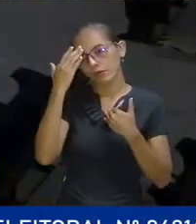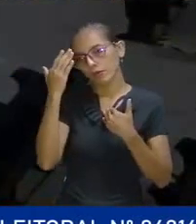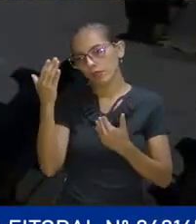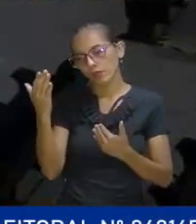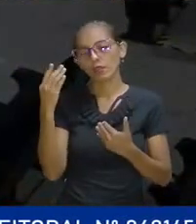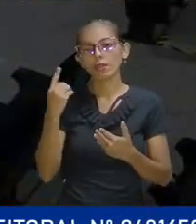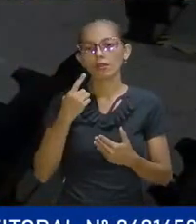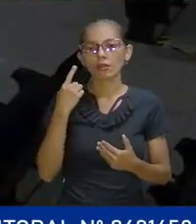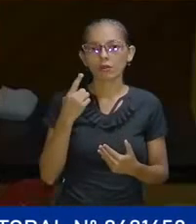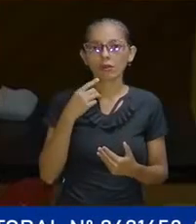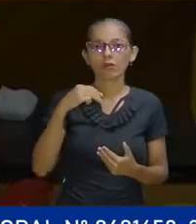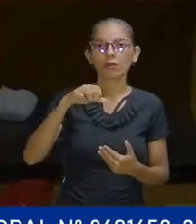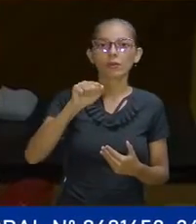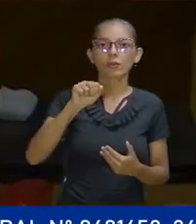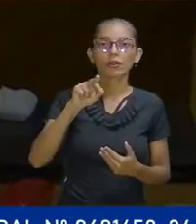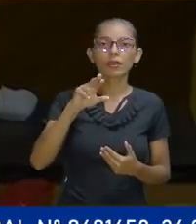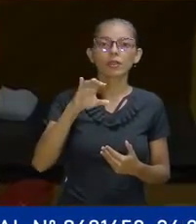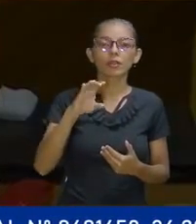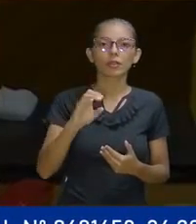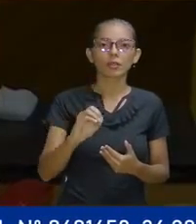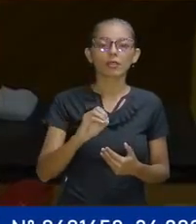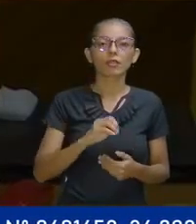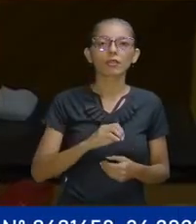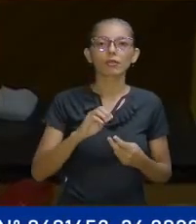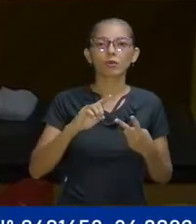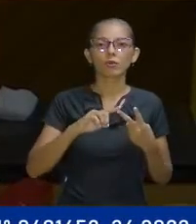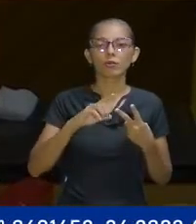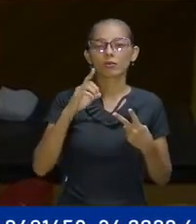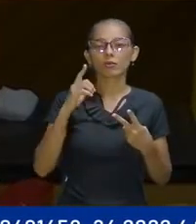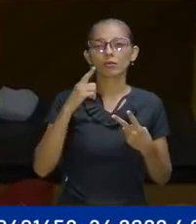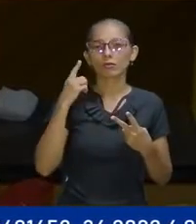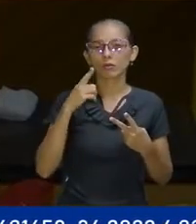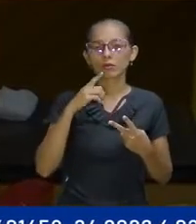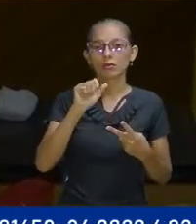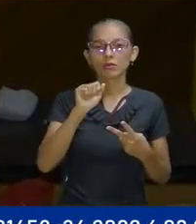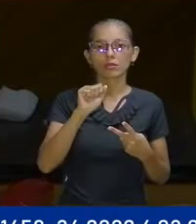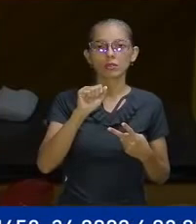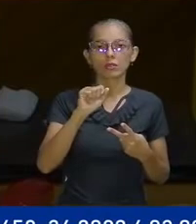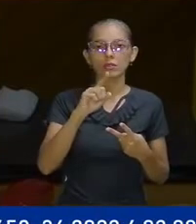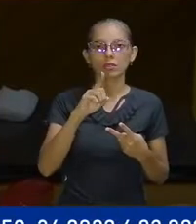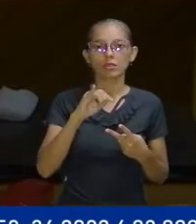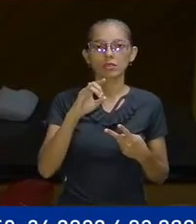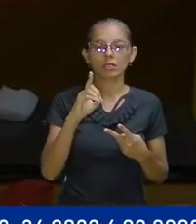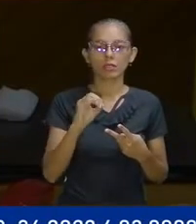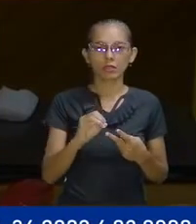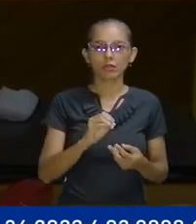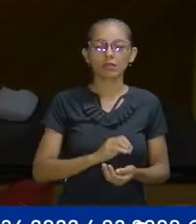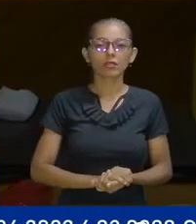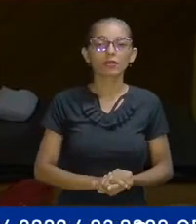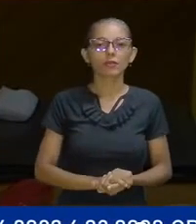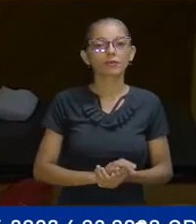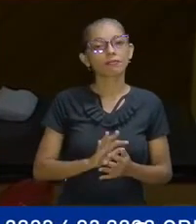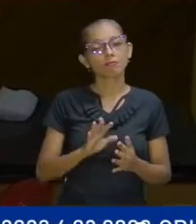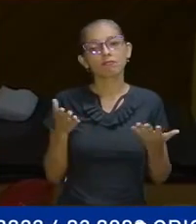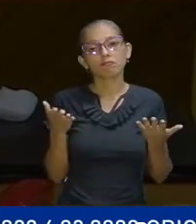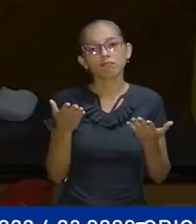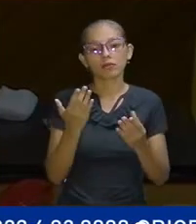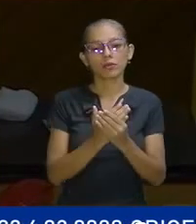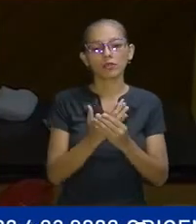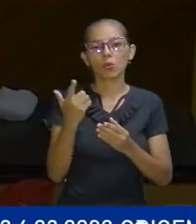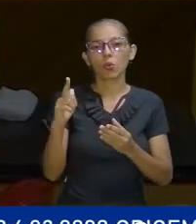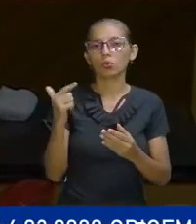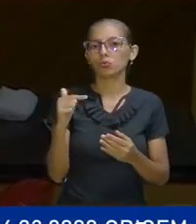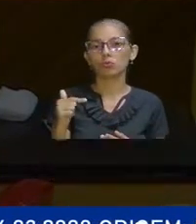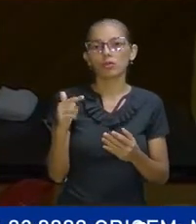Marcelo. Obrigado a todos. Então, excelências, não há mais outros processos em mesa. Declaro, então, encerrada a